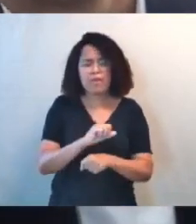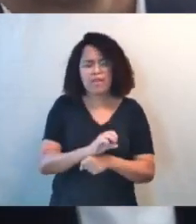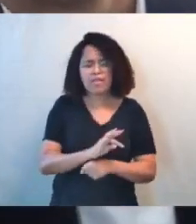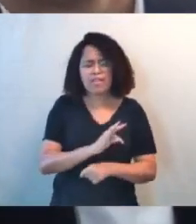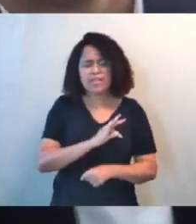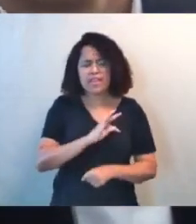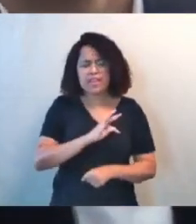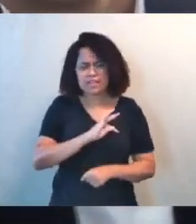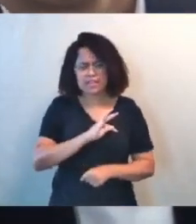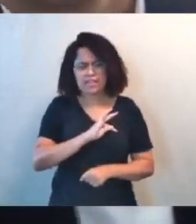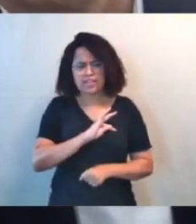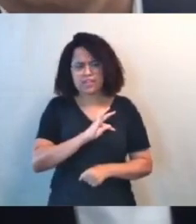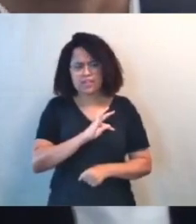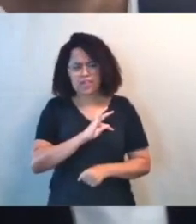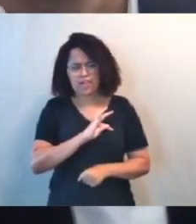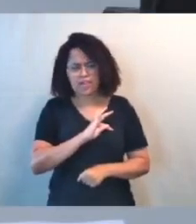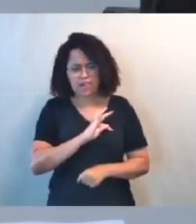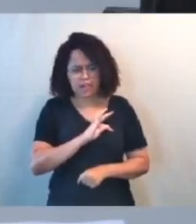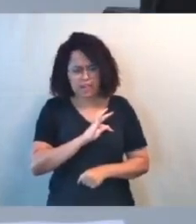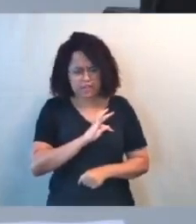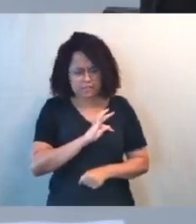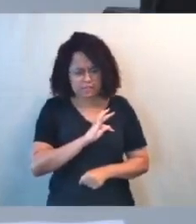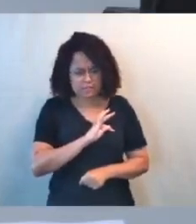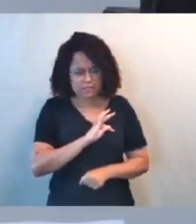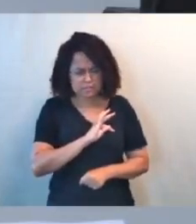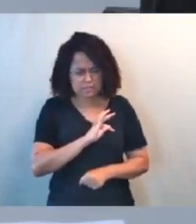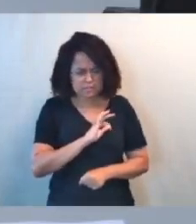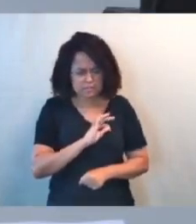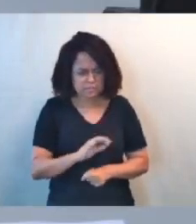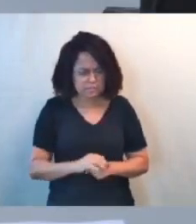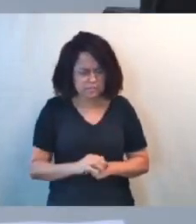técnica, doutor, aqui para o senhor fazer o exame.